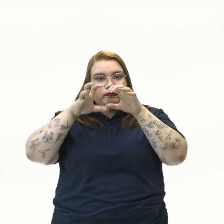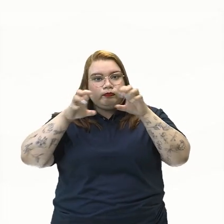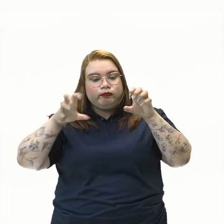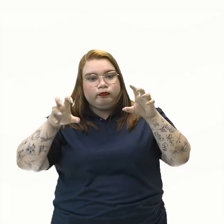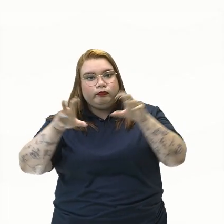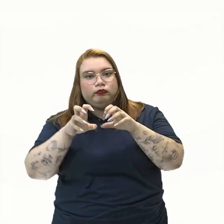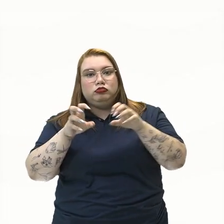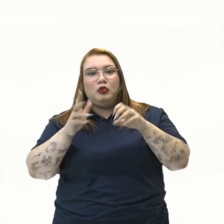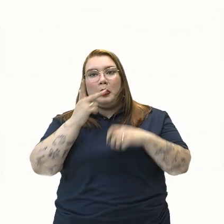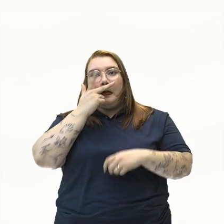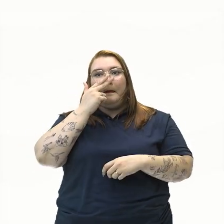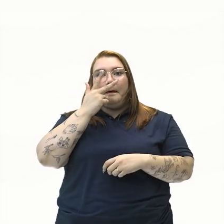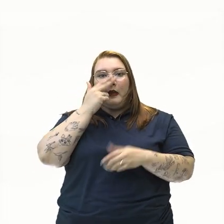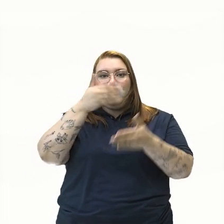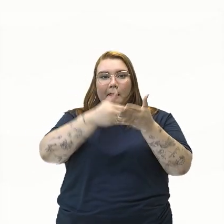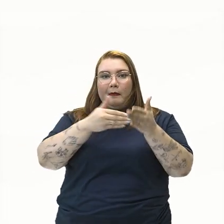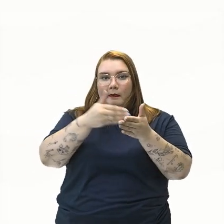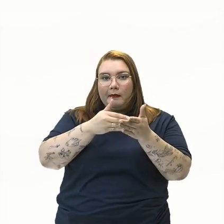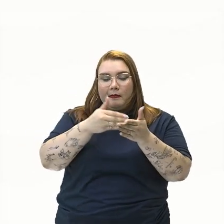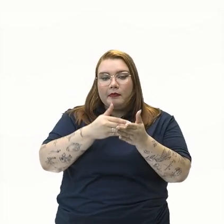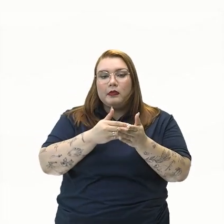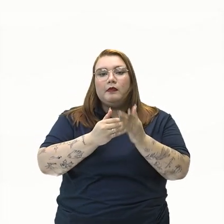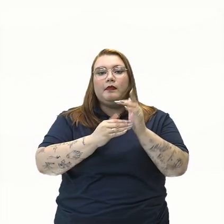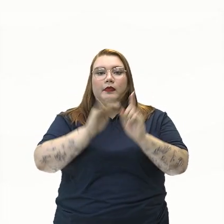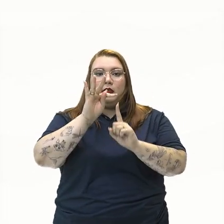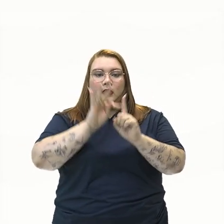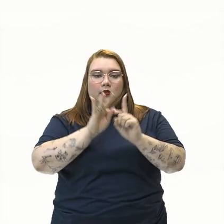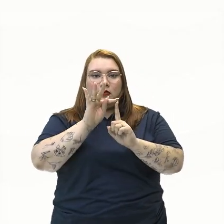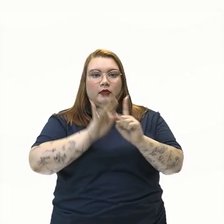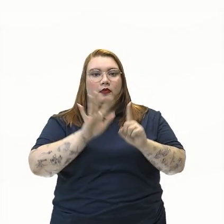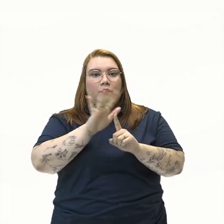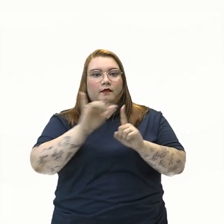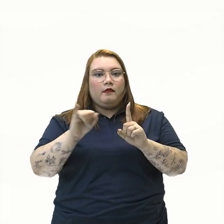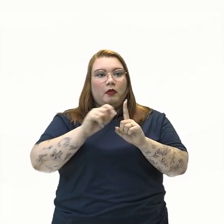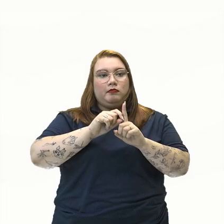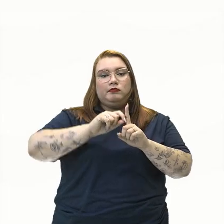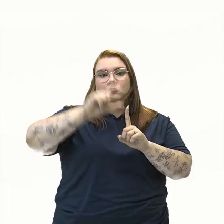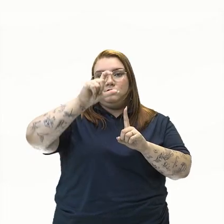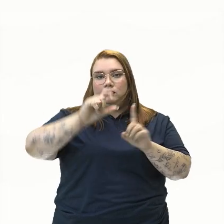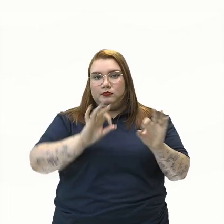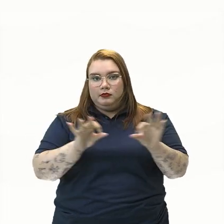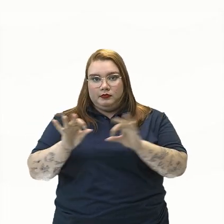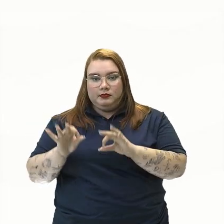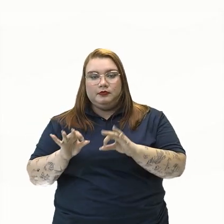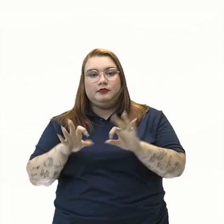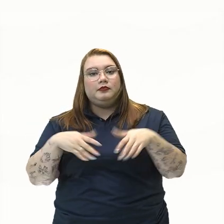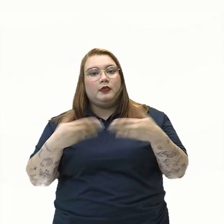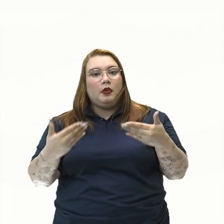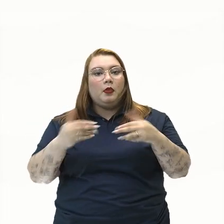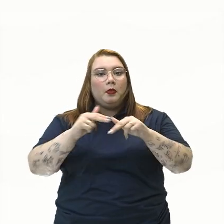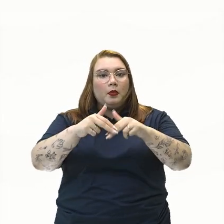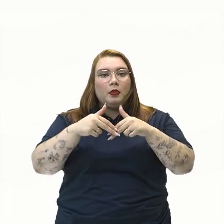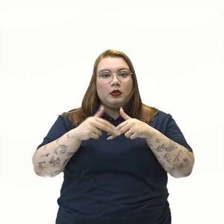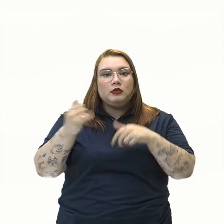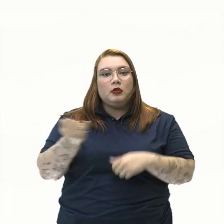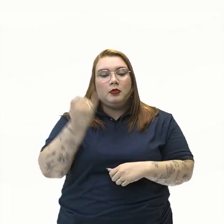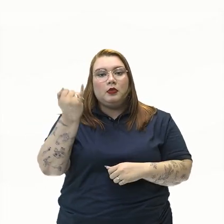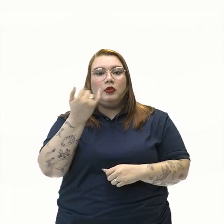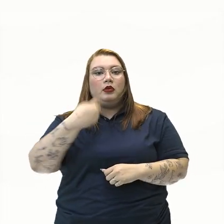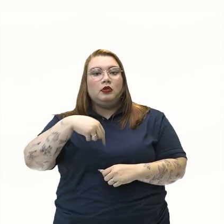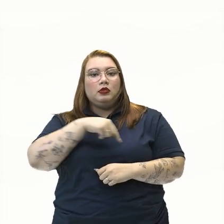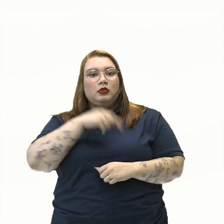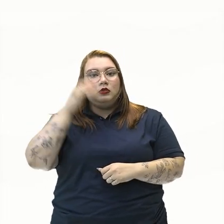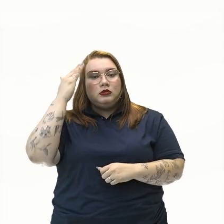vão formar como se fosse uma barreira, essa temperatura ela vai aumentando, tá bom? Por isso que é importante a gente